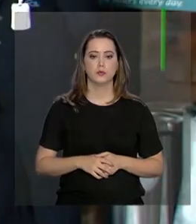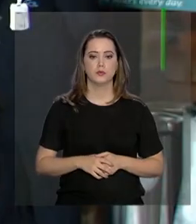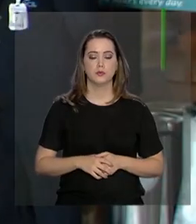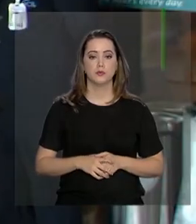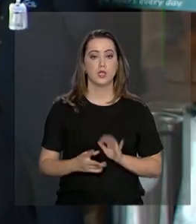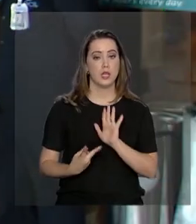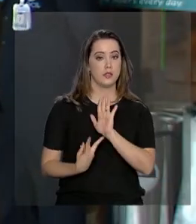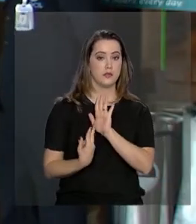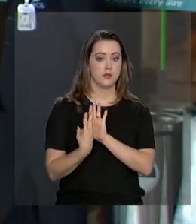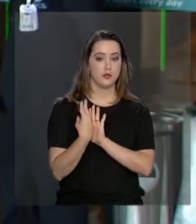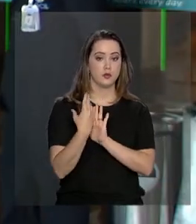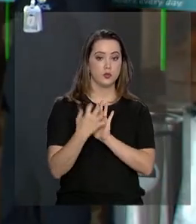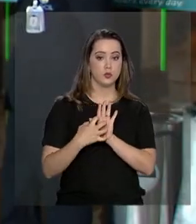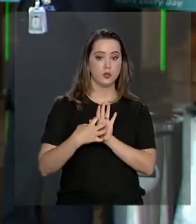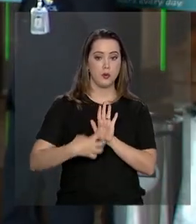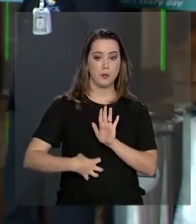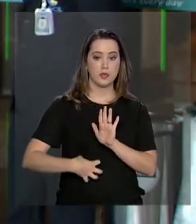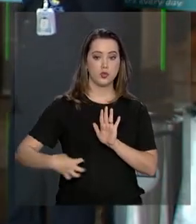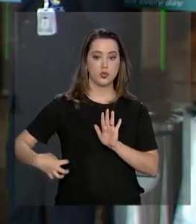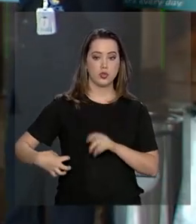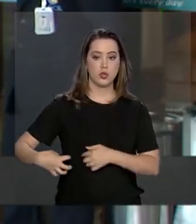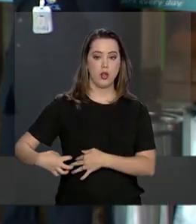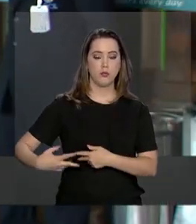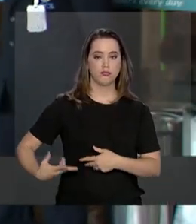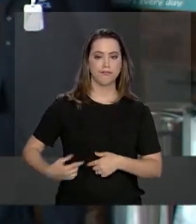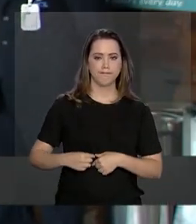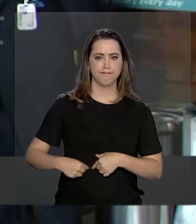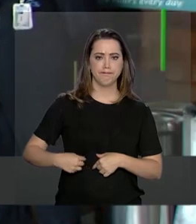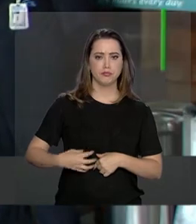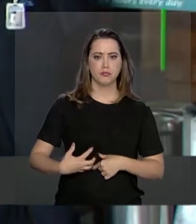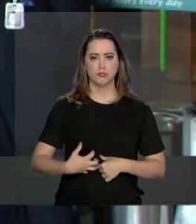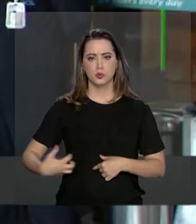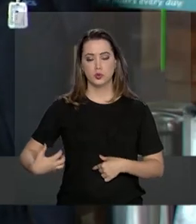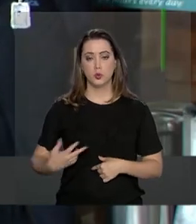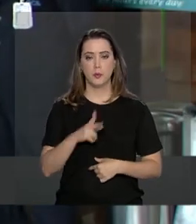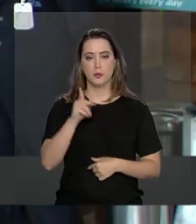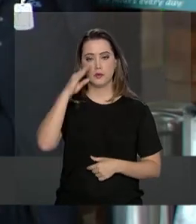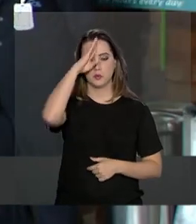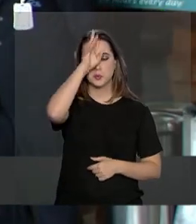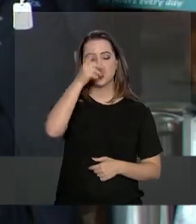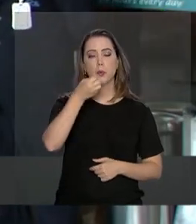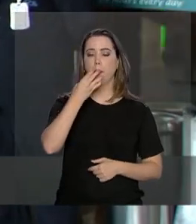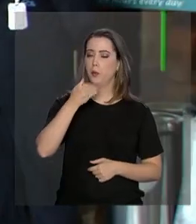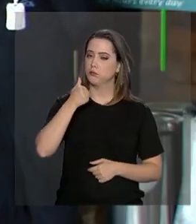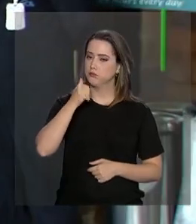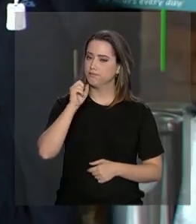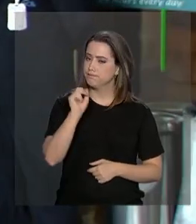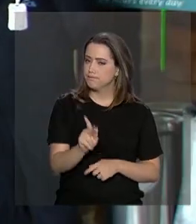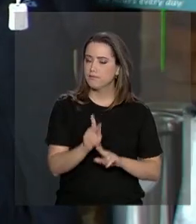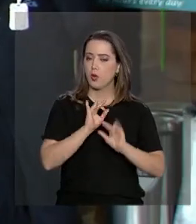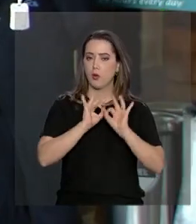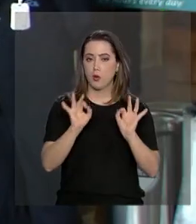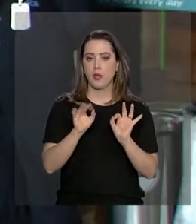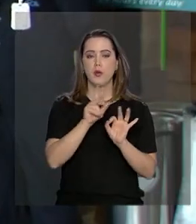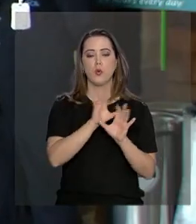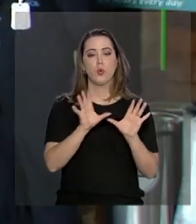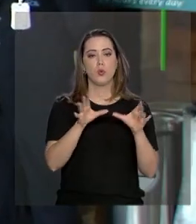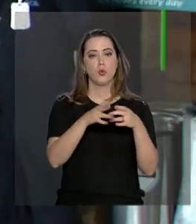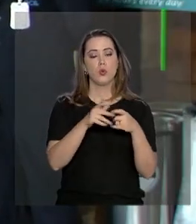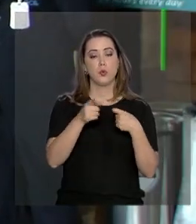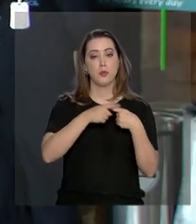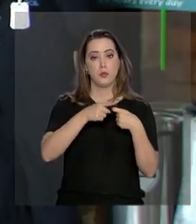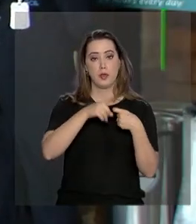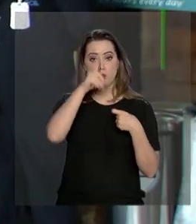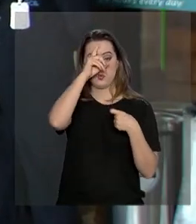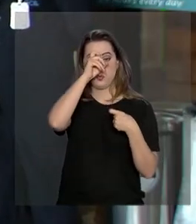A cirurgia da retirada da bolsa de colostomia do presidente Jair Bolsonaro foi considerada bem-sucedida pela equipe médica do Hospital